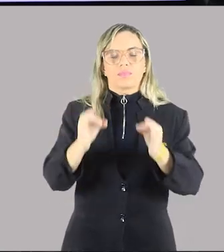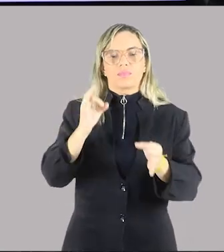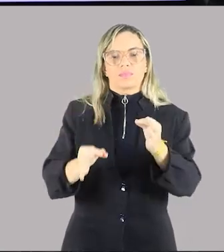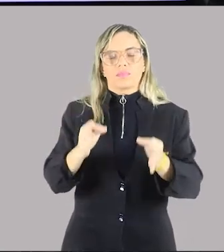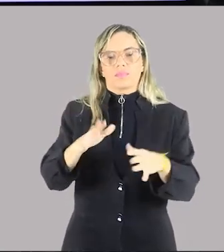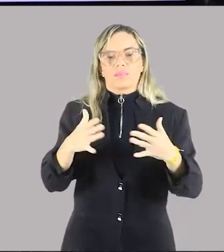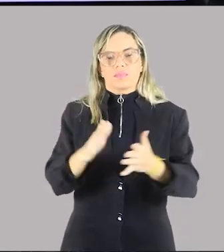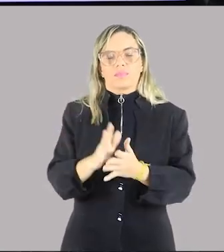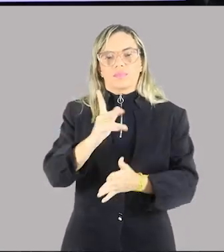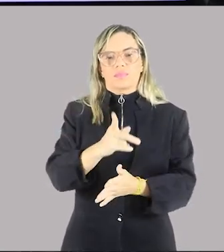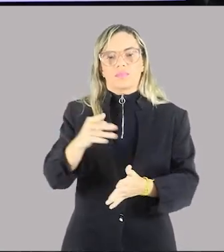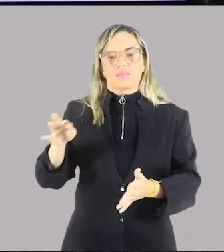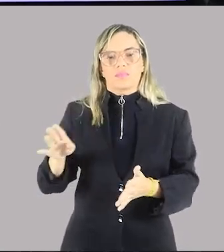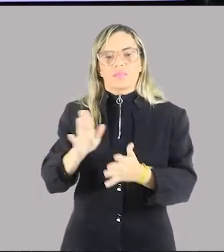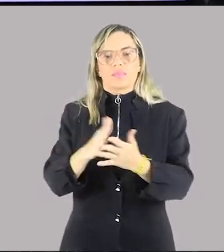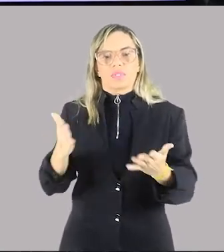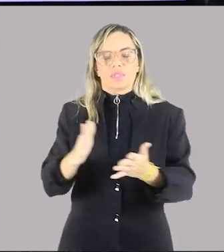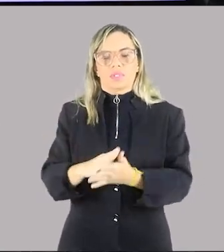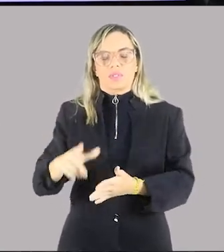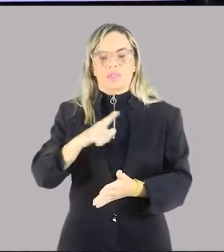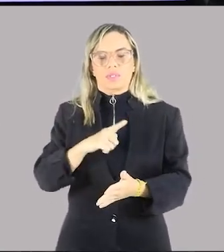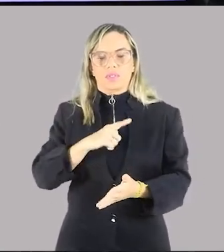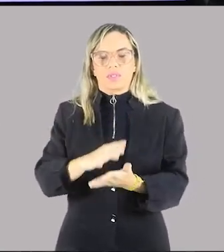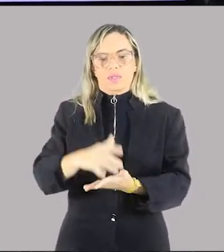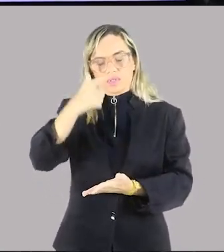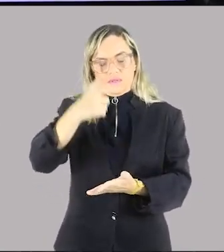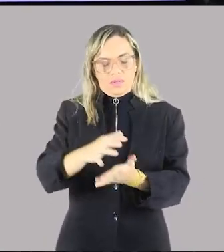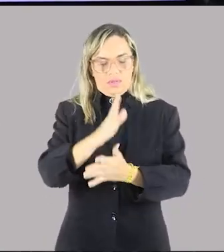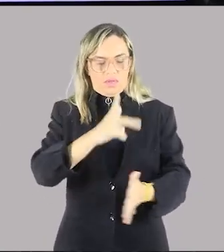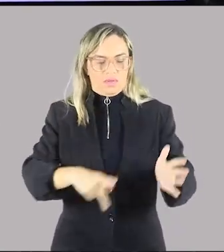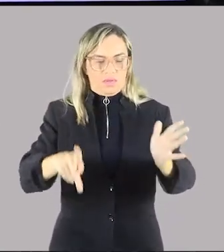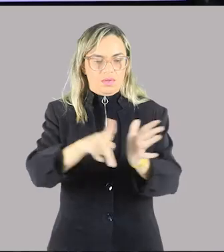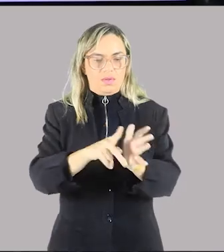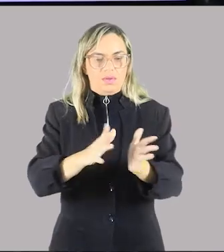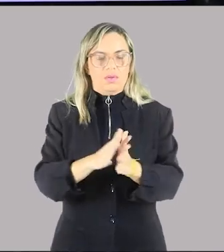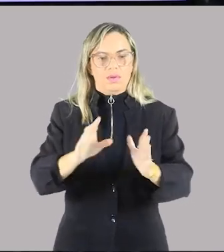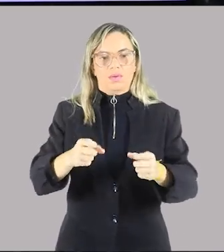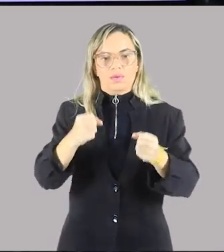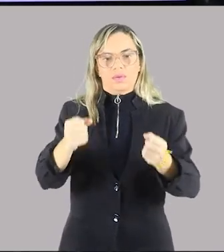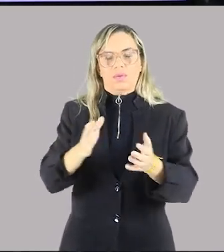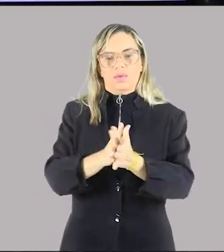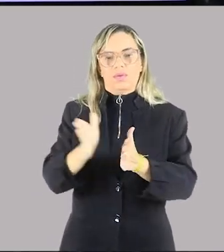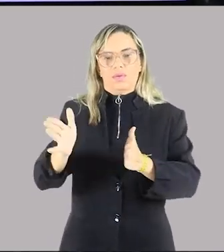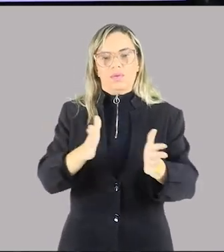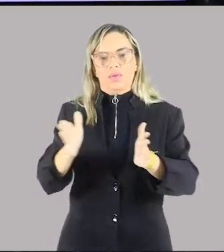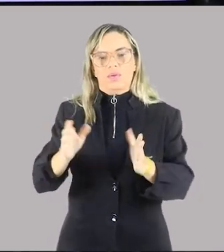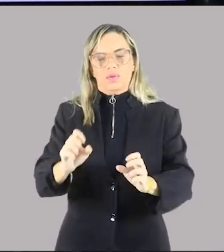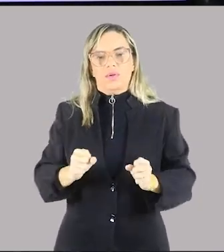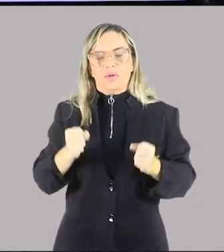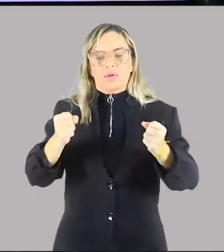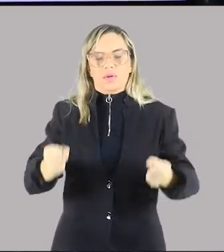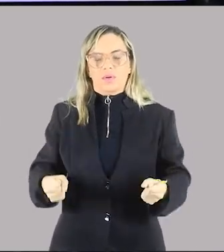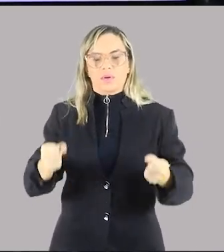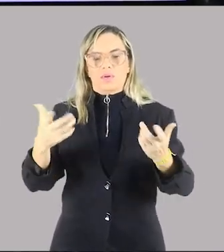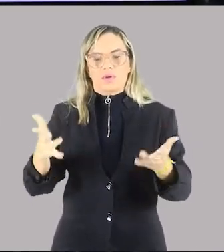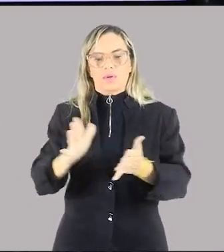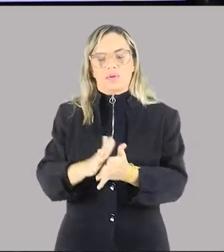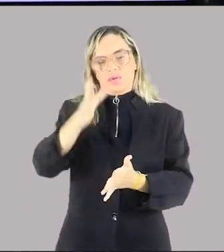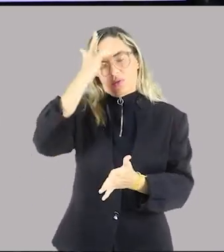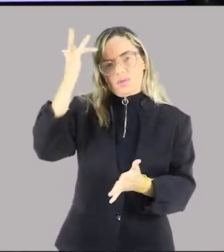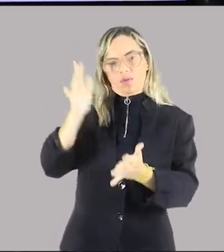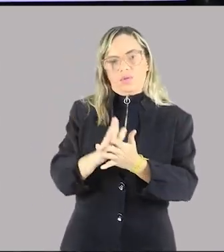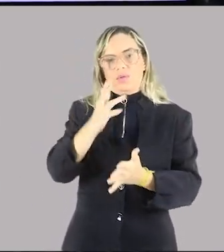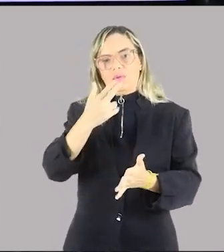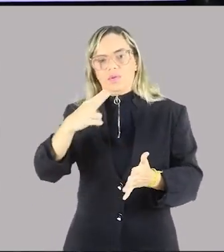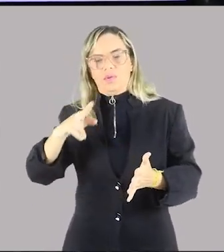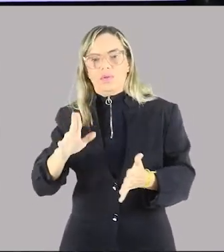mesma. Então, portanto, não podemos dizer que exista um mandato que permita ao agente público agir em nome